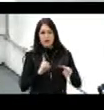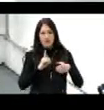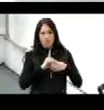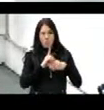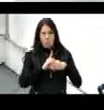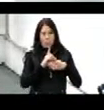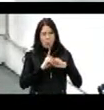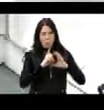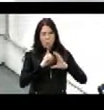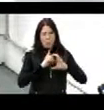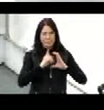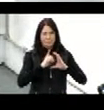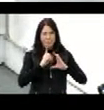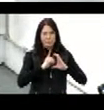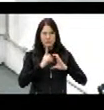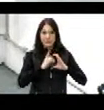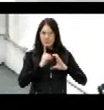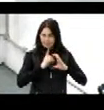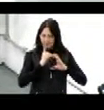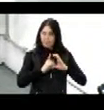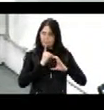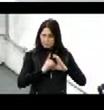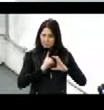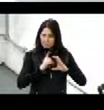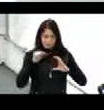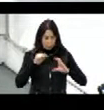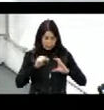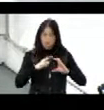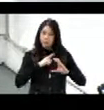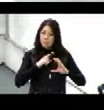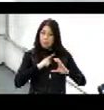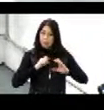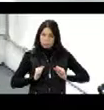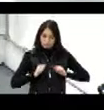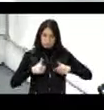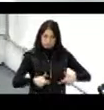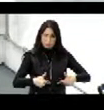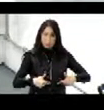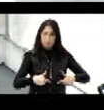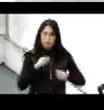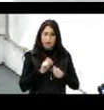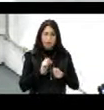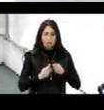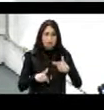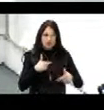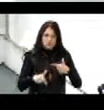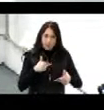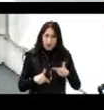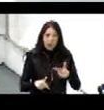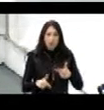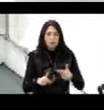nós implementamos, e hoje é um conselho ativo, é um conselho que tem